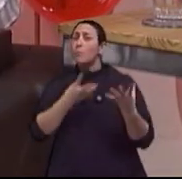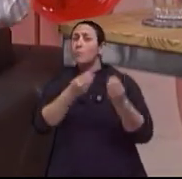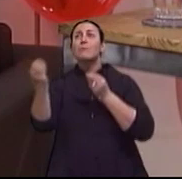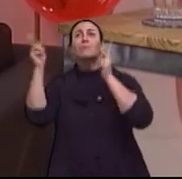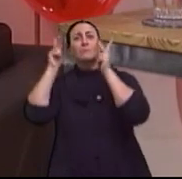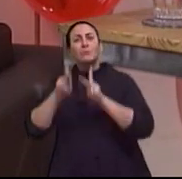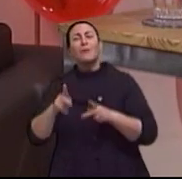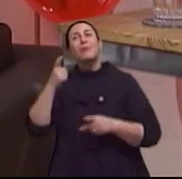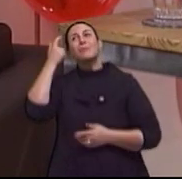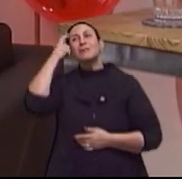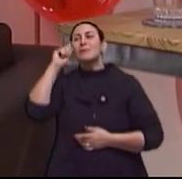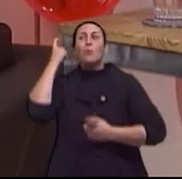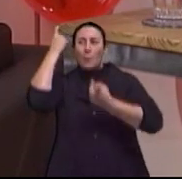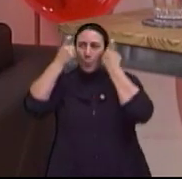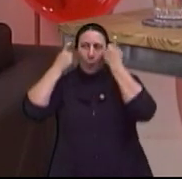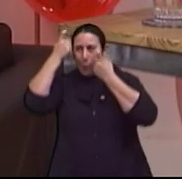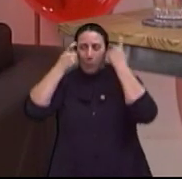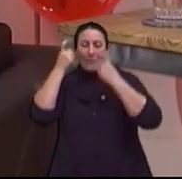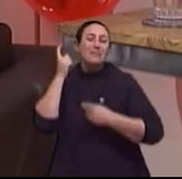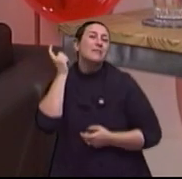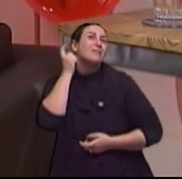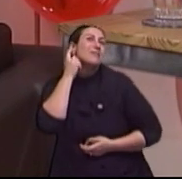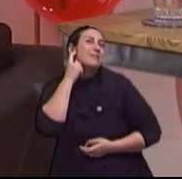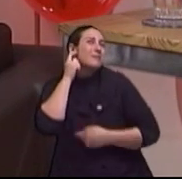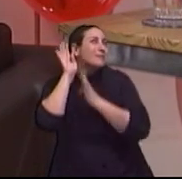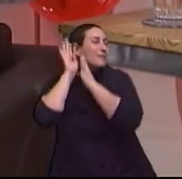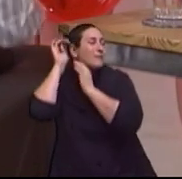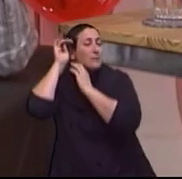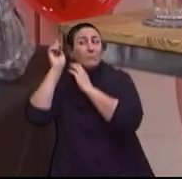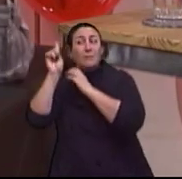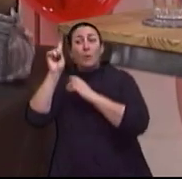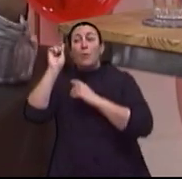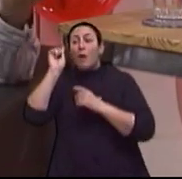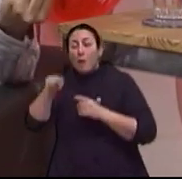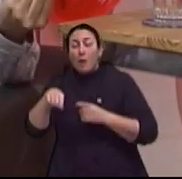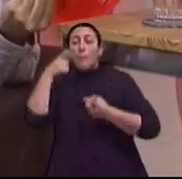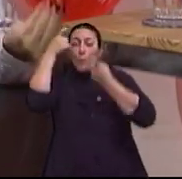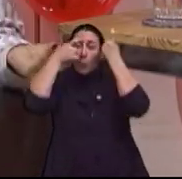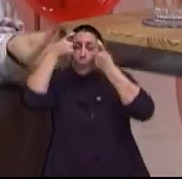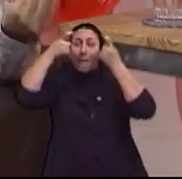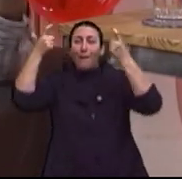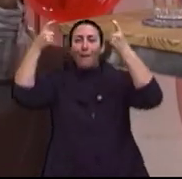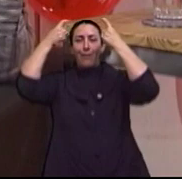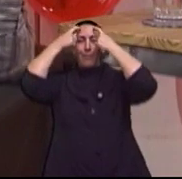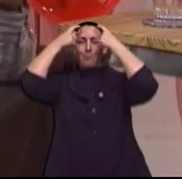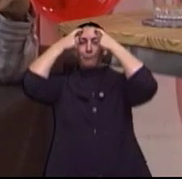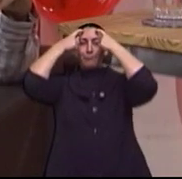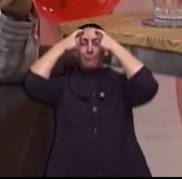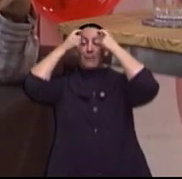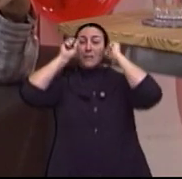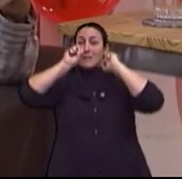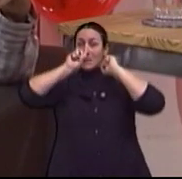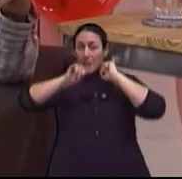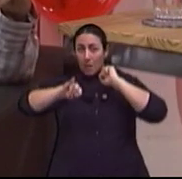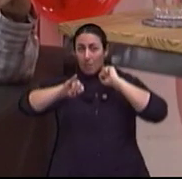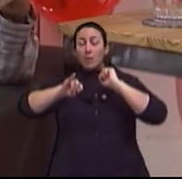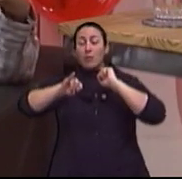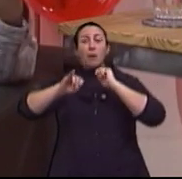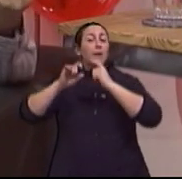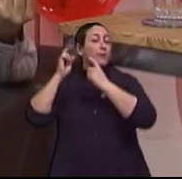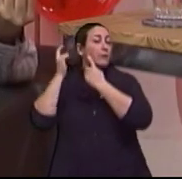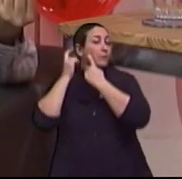ouvido é aqui eu digo para meus pacientes né então o quanto antes a gente resolver essa questão